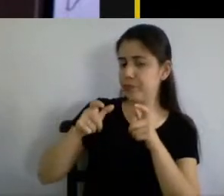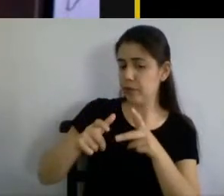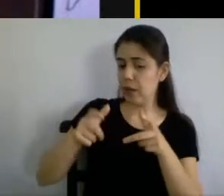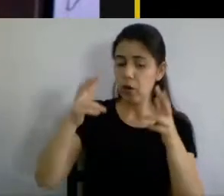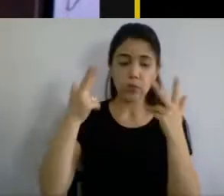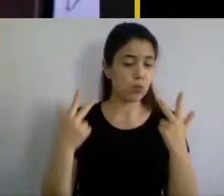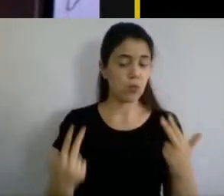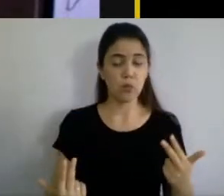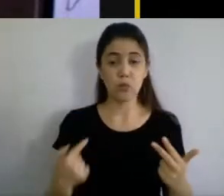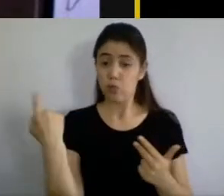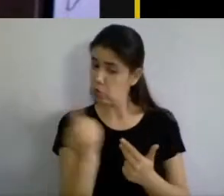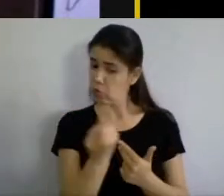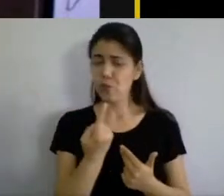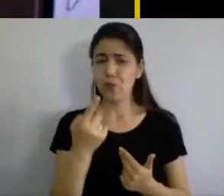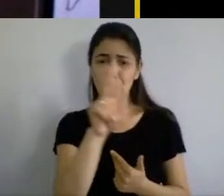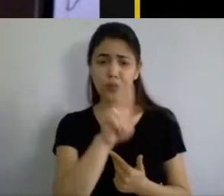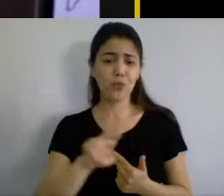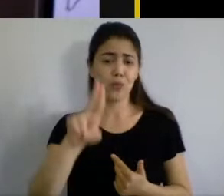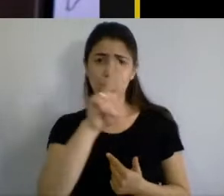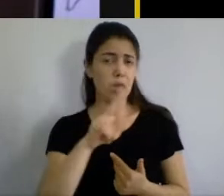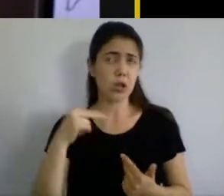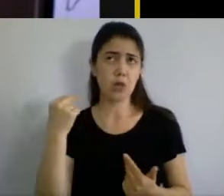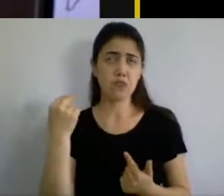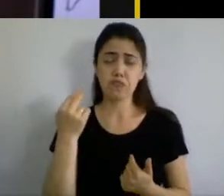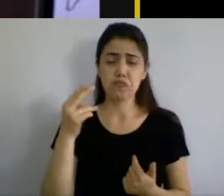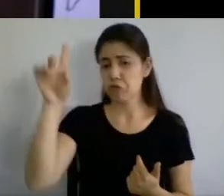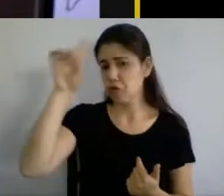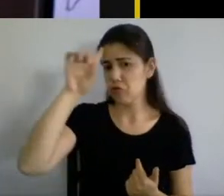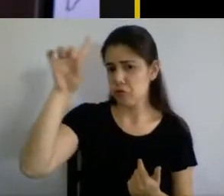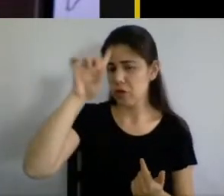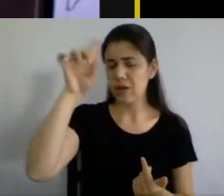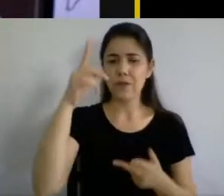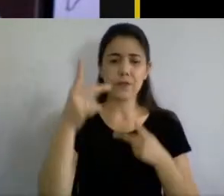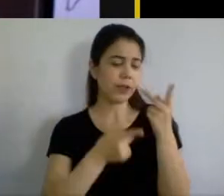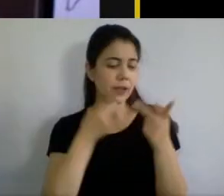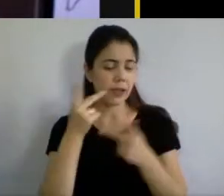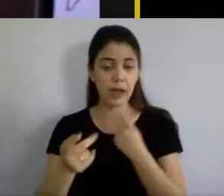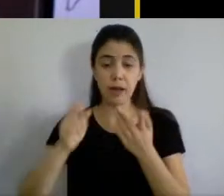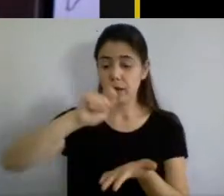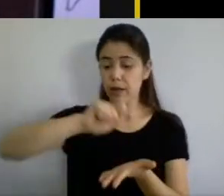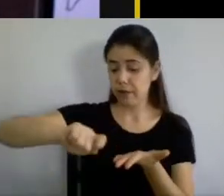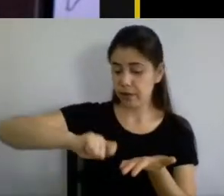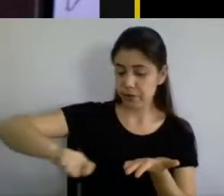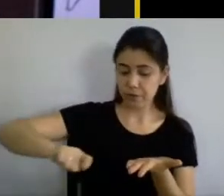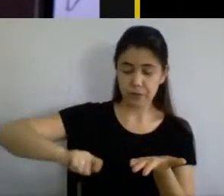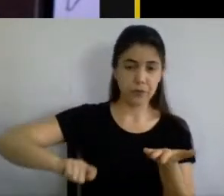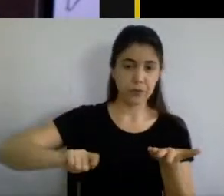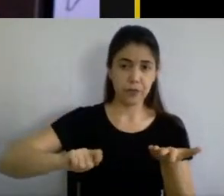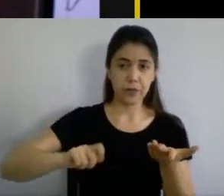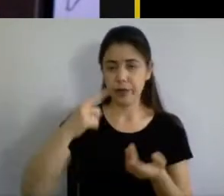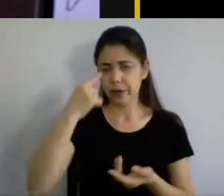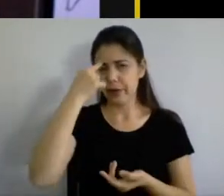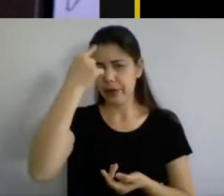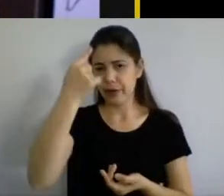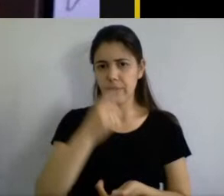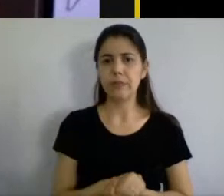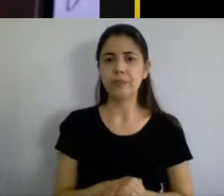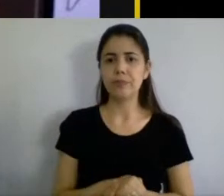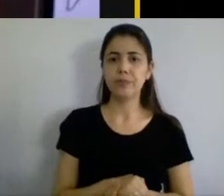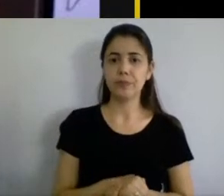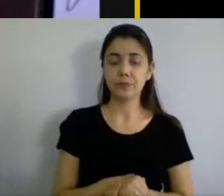escrever, para pintar, para compor, de modo geral. E ele conta o seguinte, se vocês me permitem, é o livro 2 do